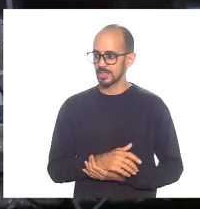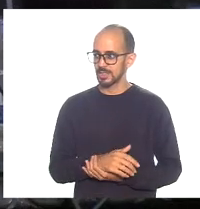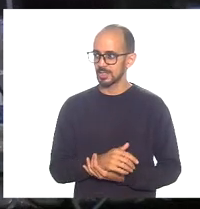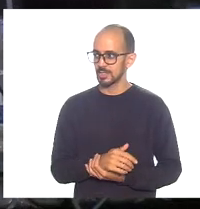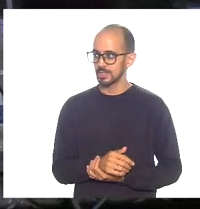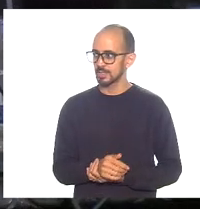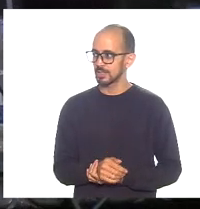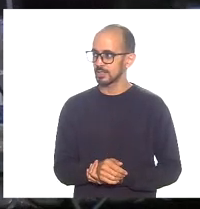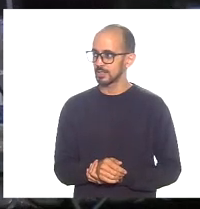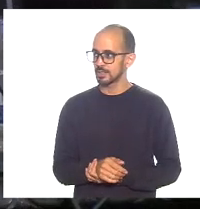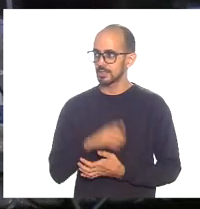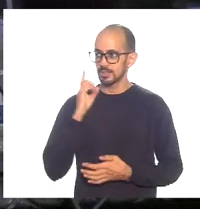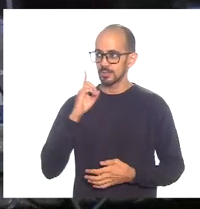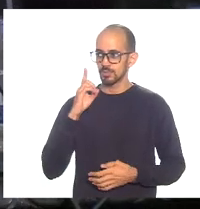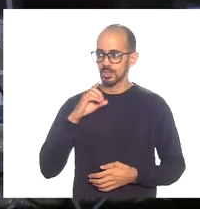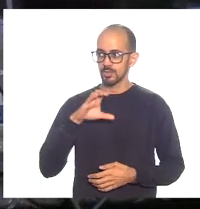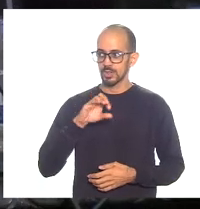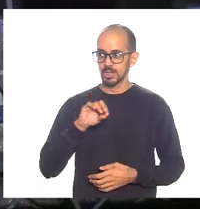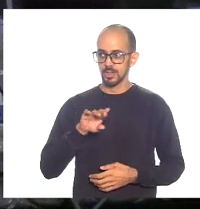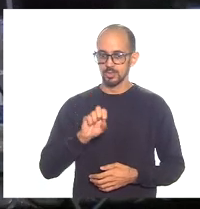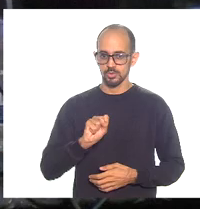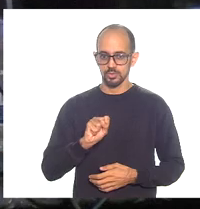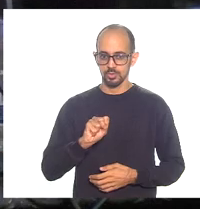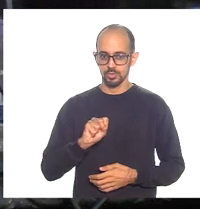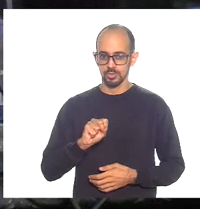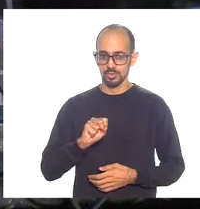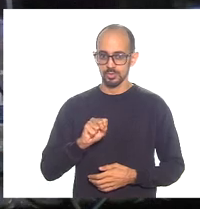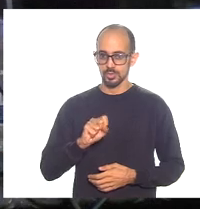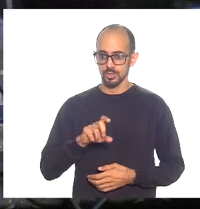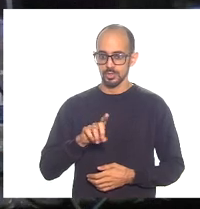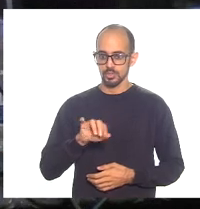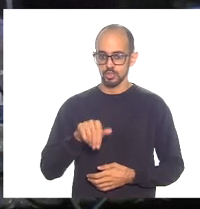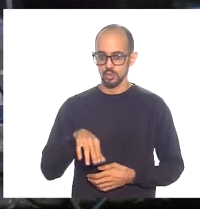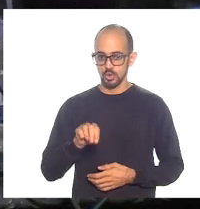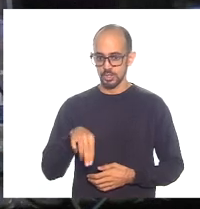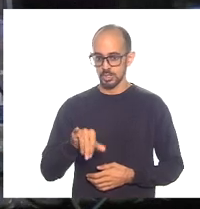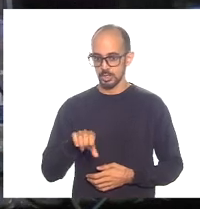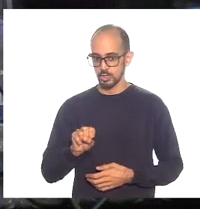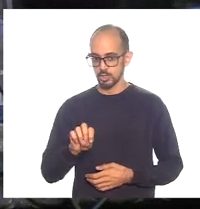Deputado Carlos Augusto. Deputado Dionísio Lins.